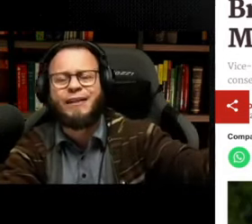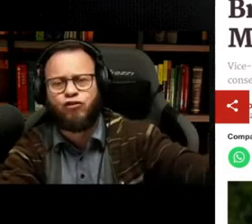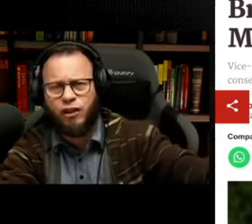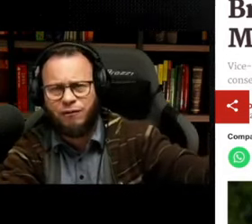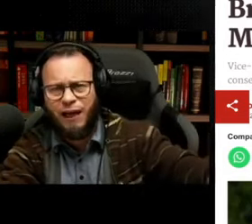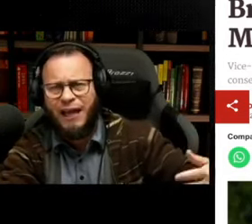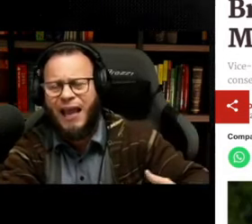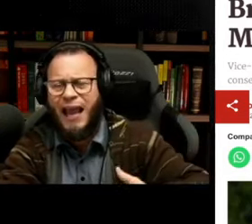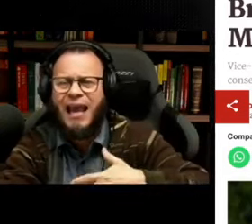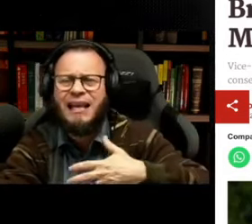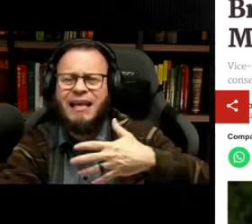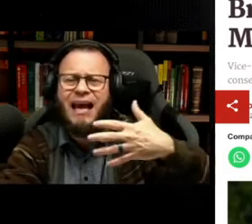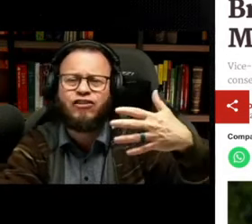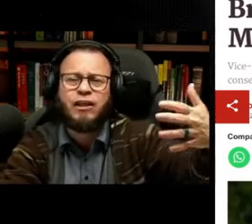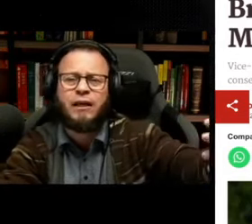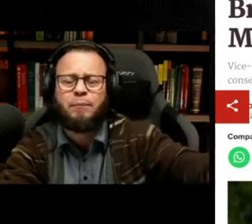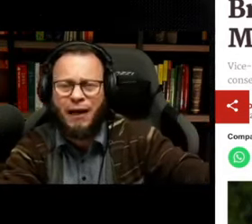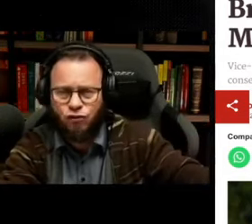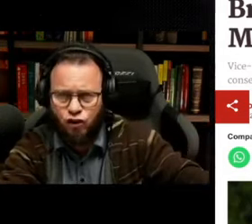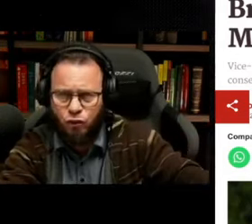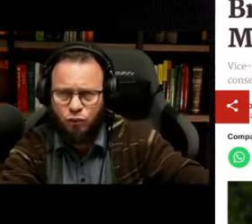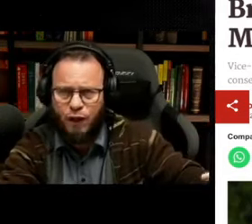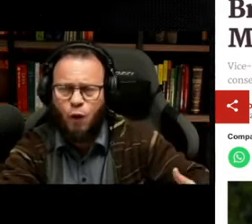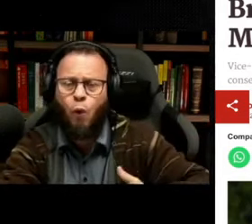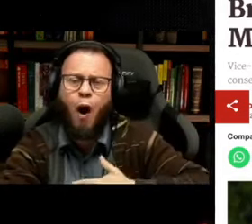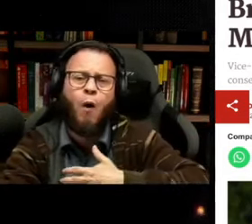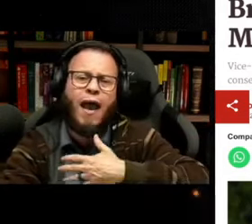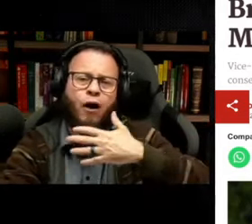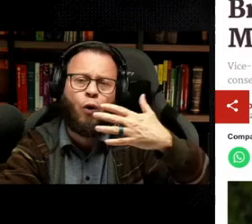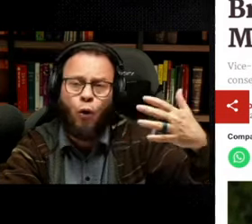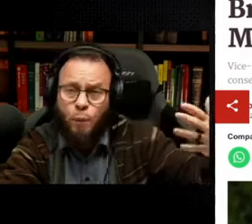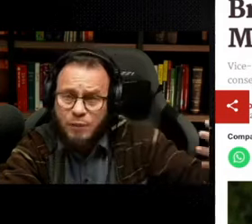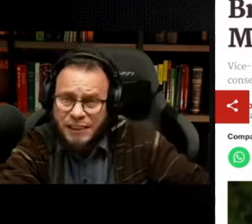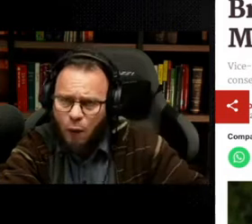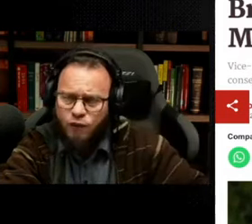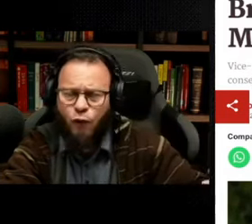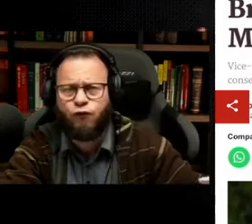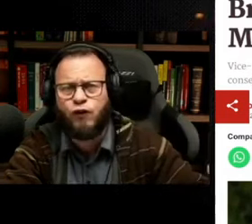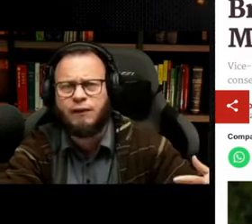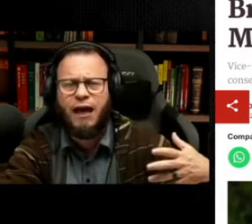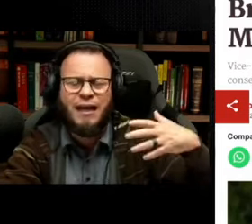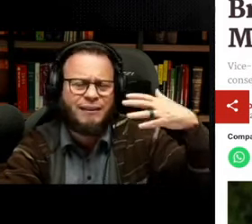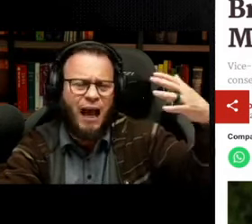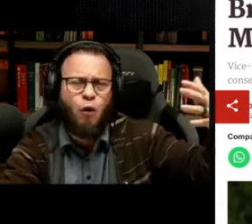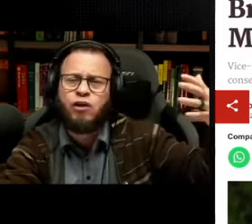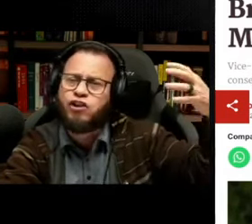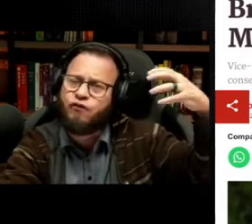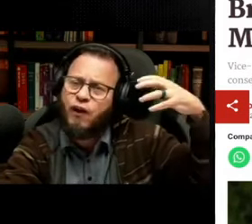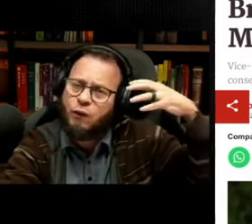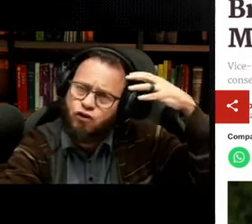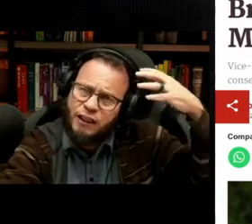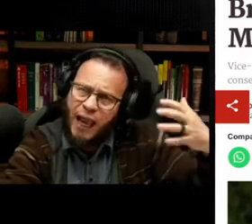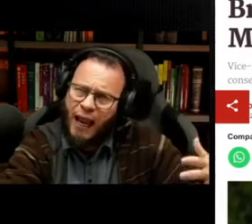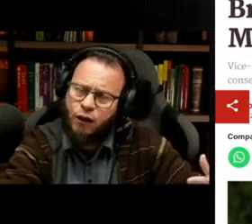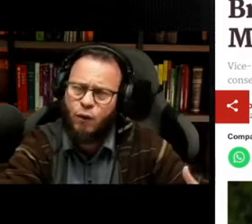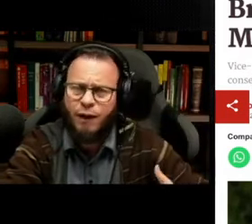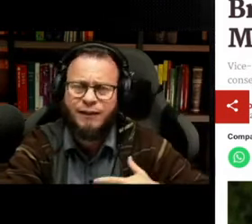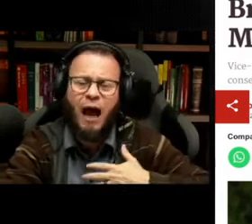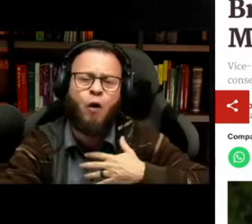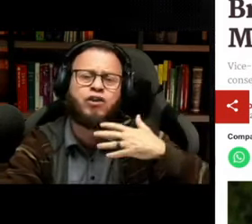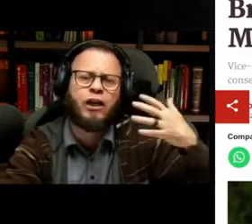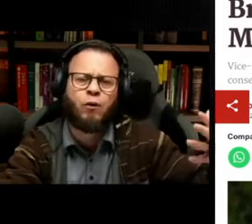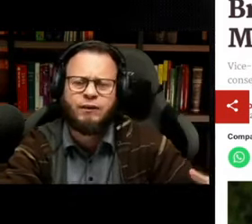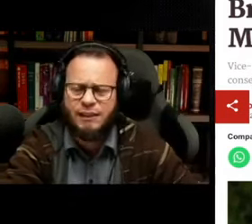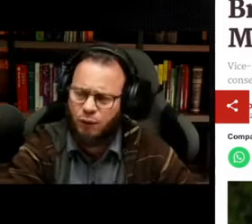ele acredita? Ele é de que partido? Qual é a corrupção envolvida? Da onde vem o dinheiro?